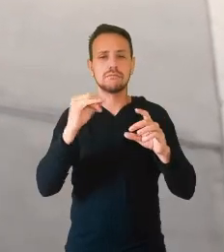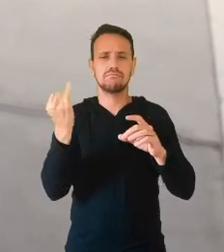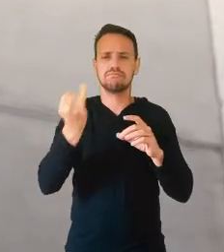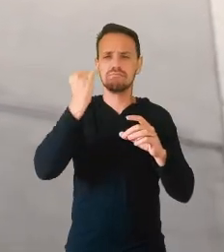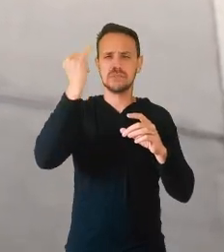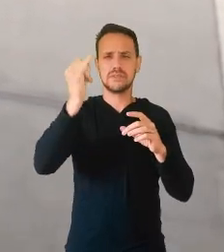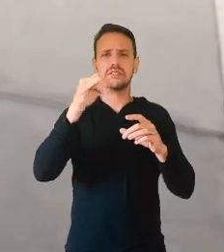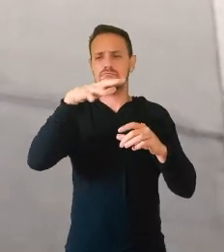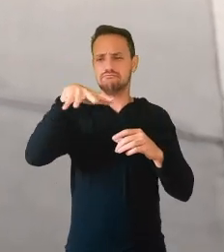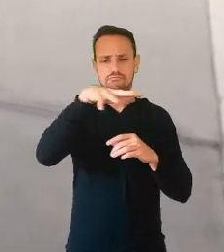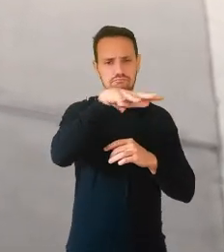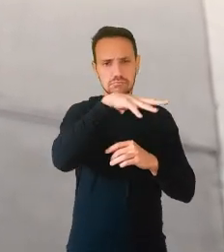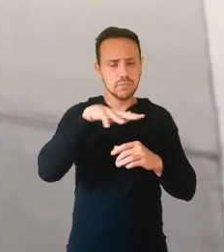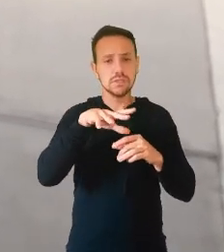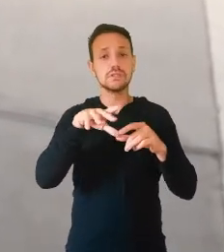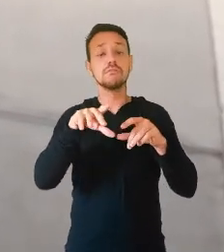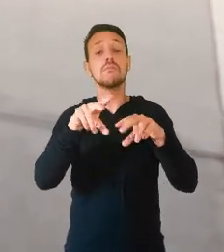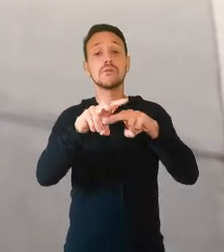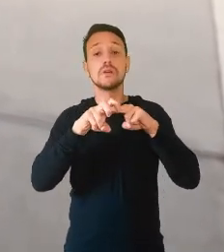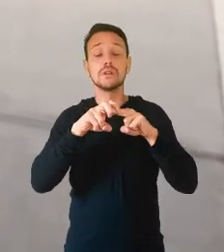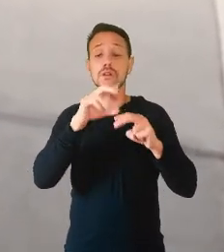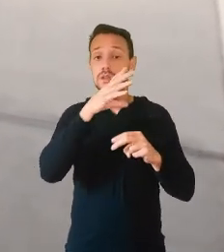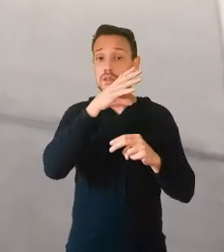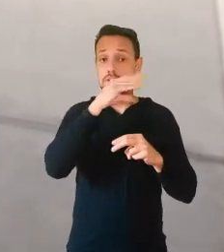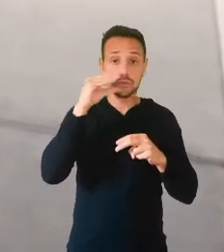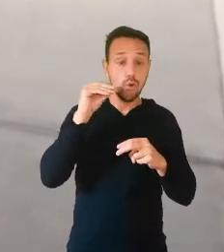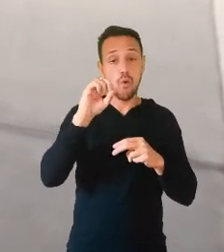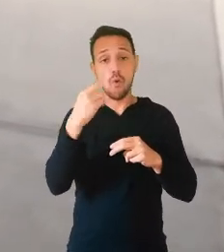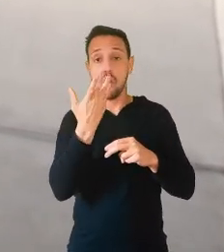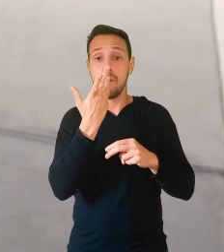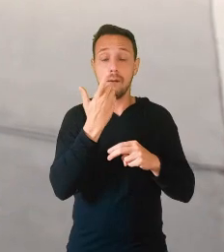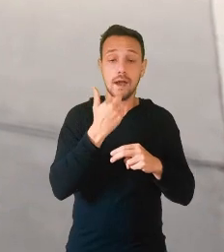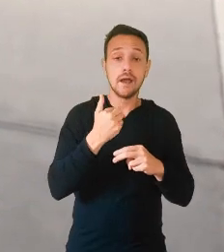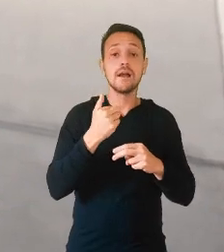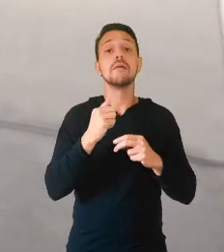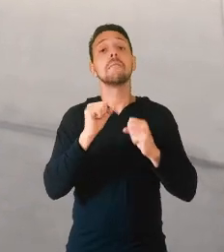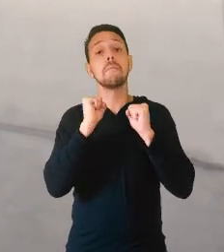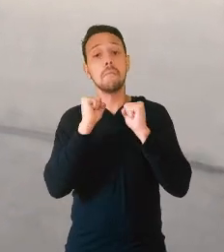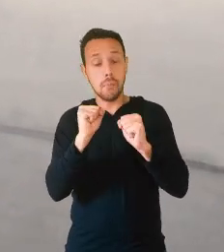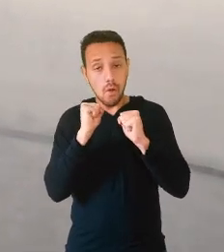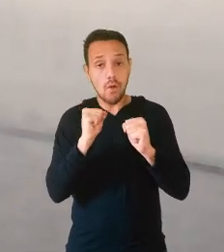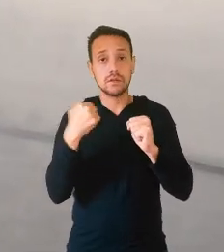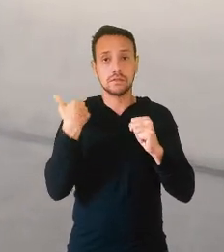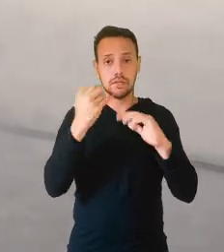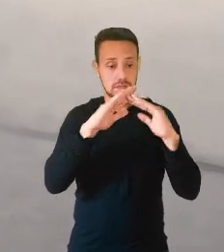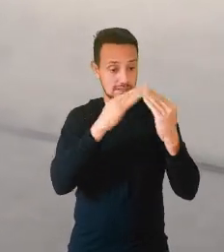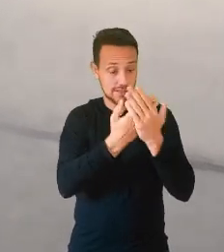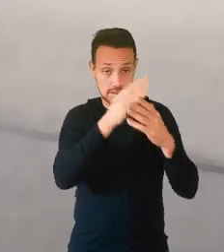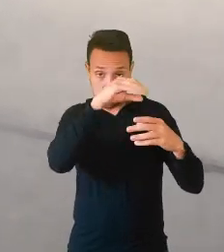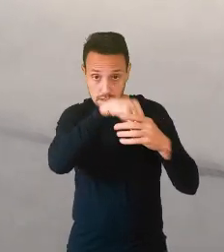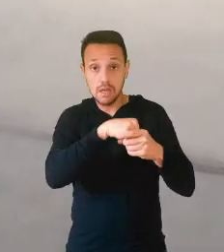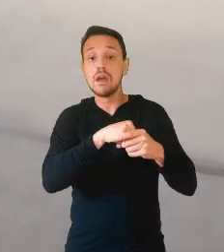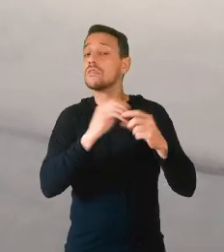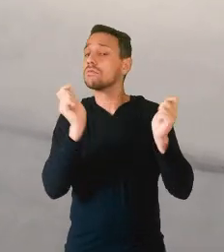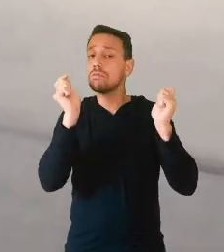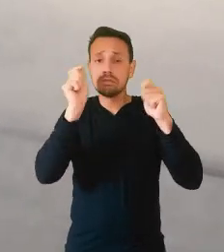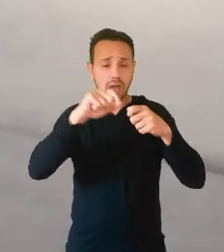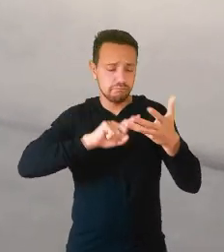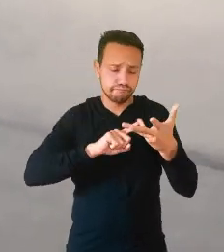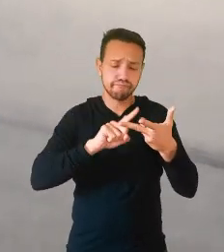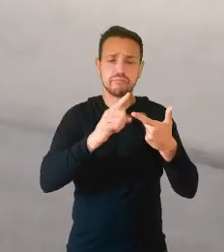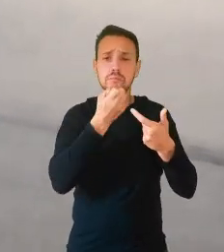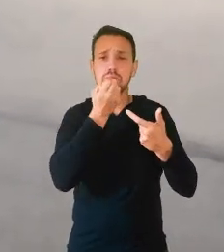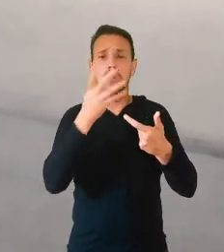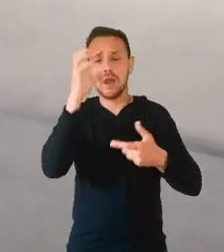sua área, para poder fazer com que essa criança ou esse adolescente, né, em idade escolar, possa ter todos os